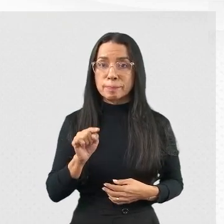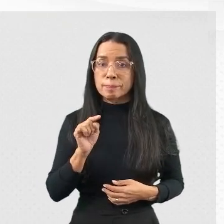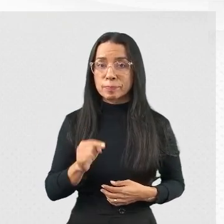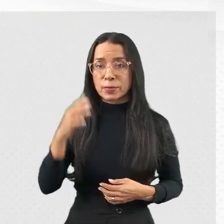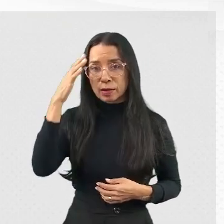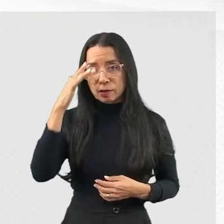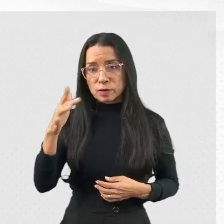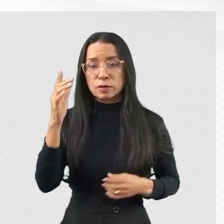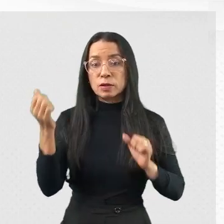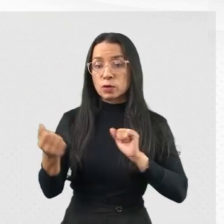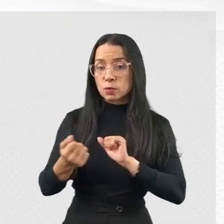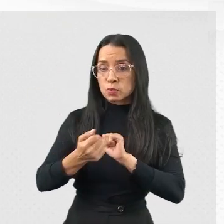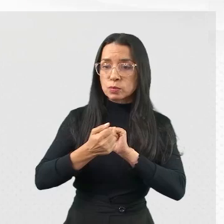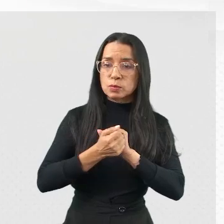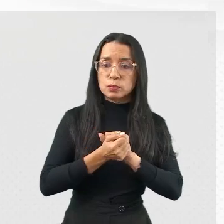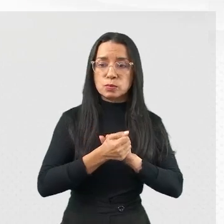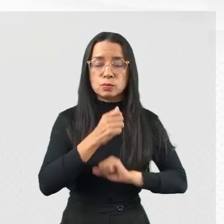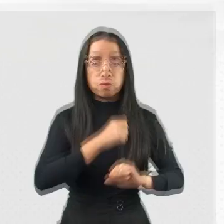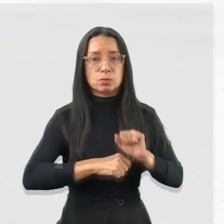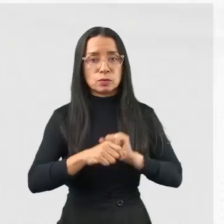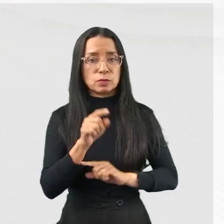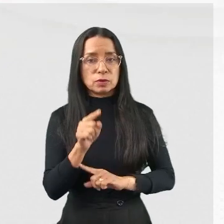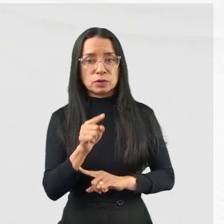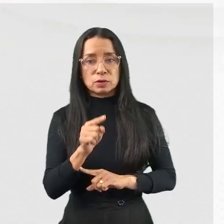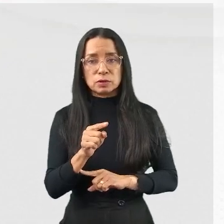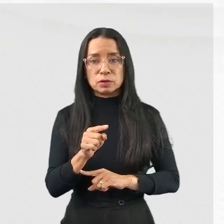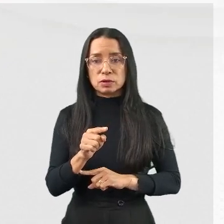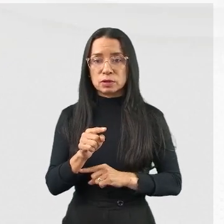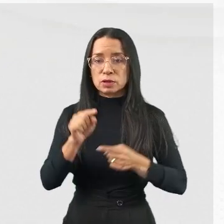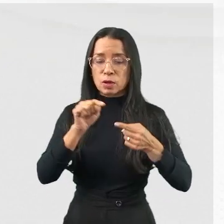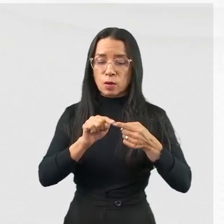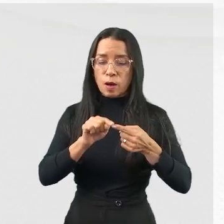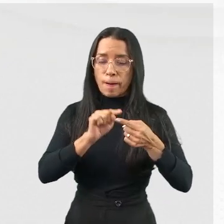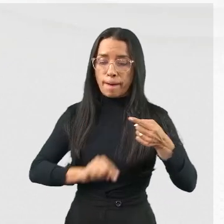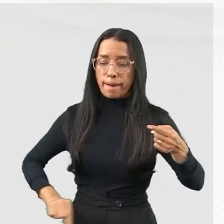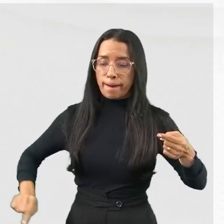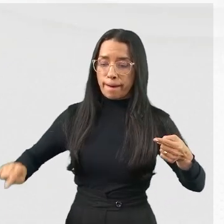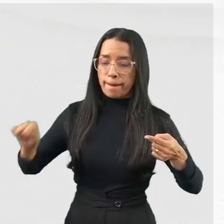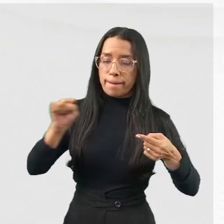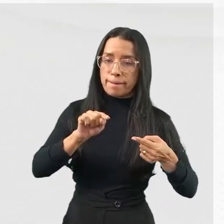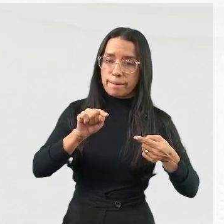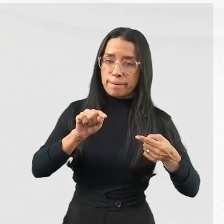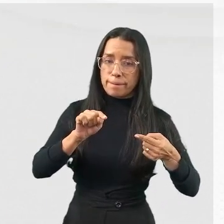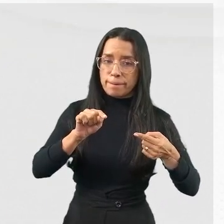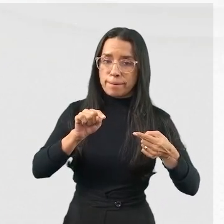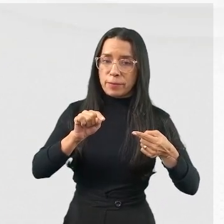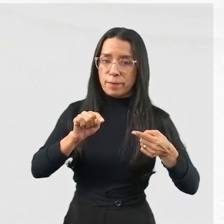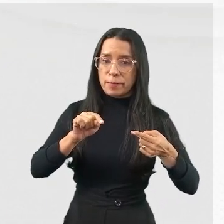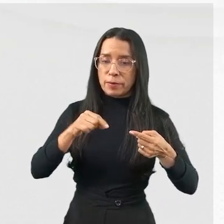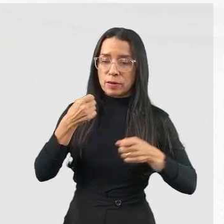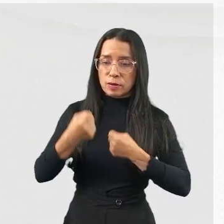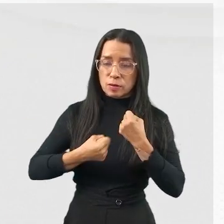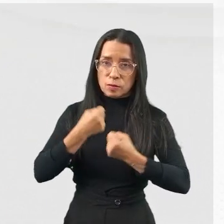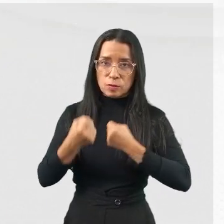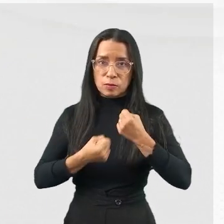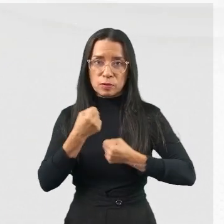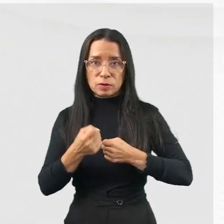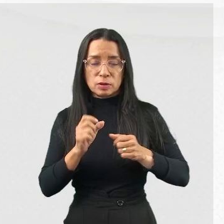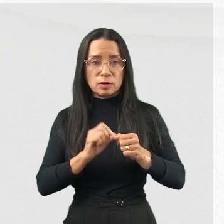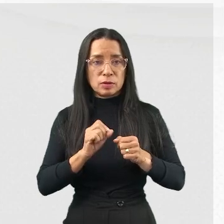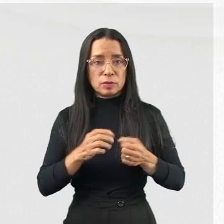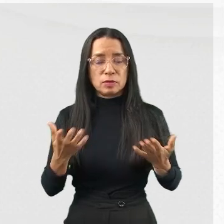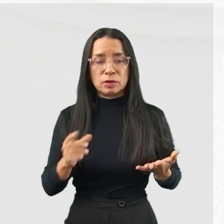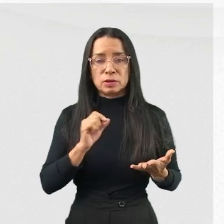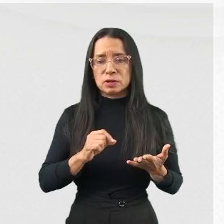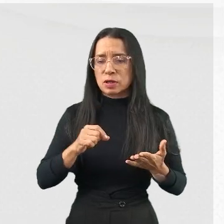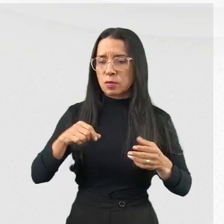junto comigo que isso aqui é uma pista de corrida. Uma pista que você vai fazer